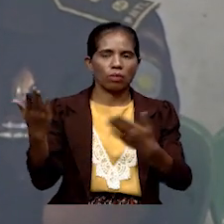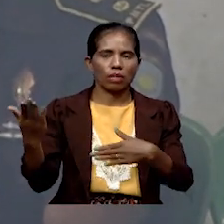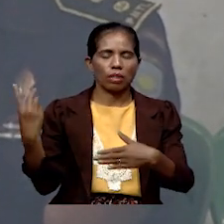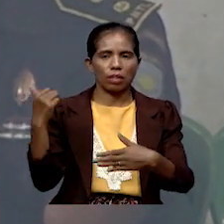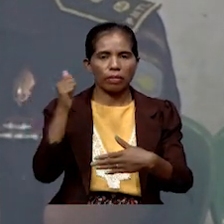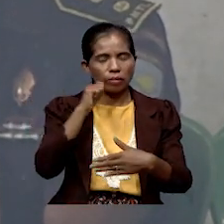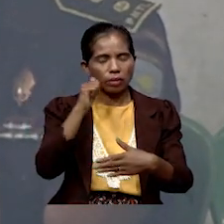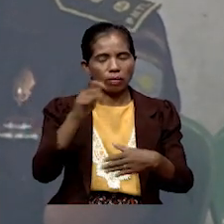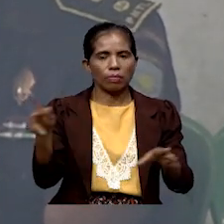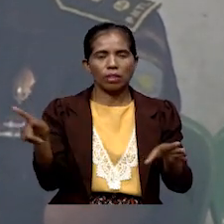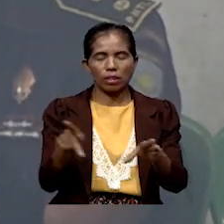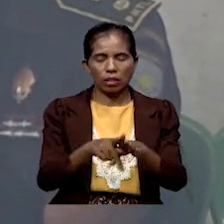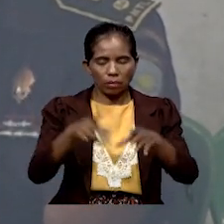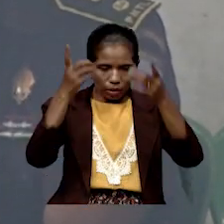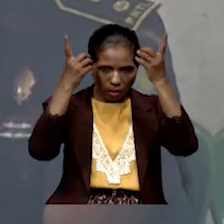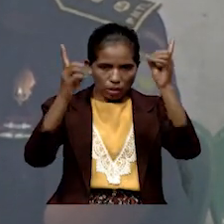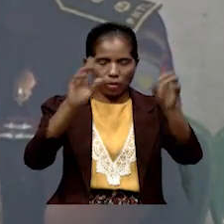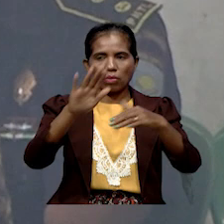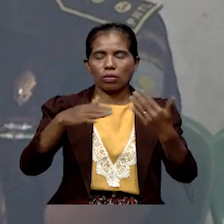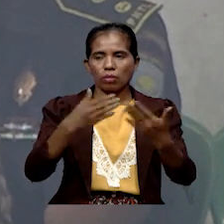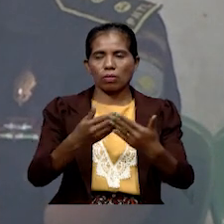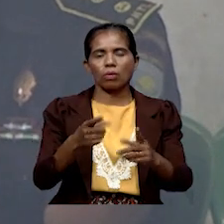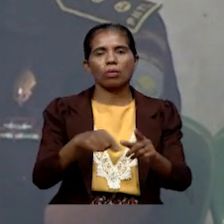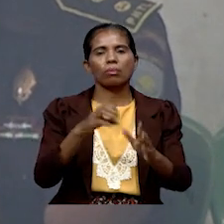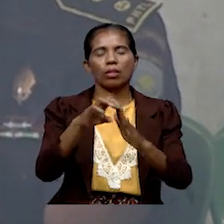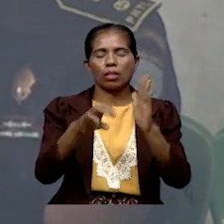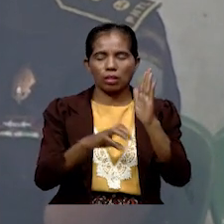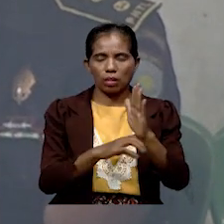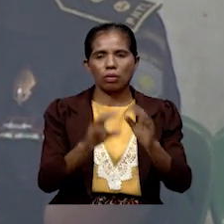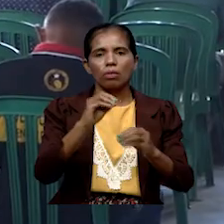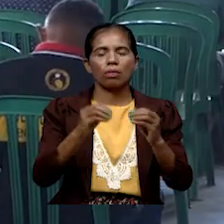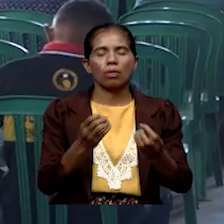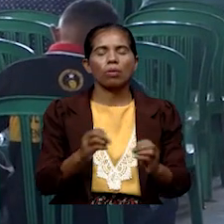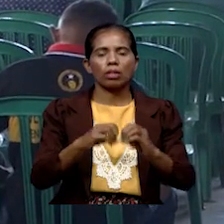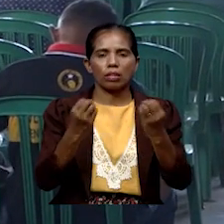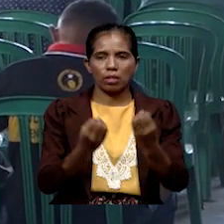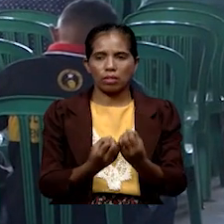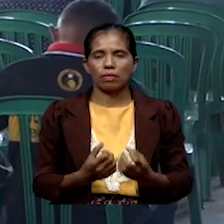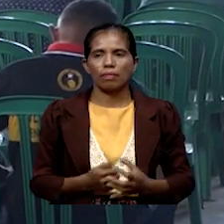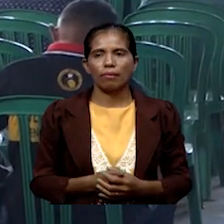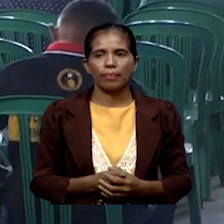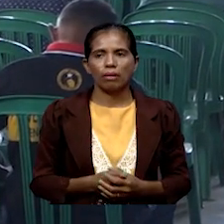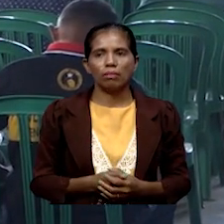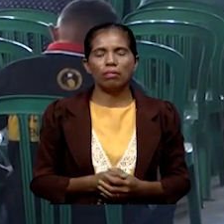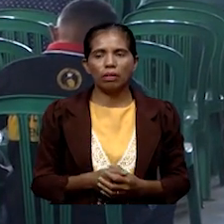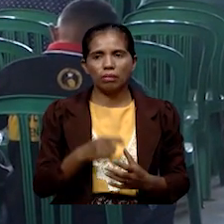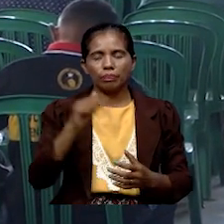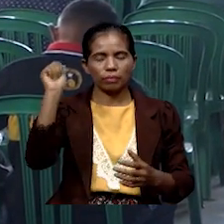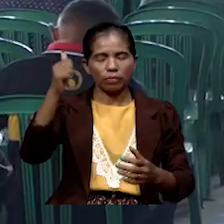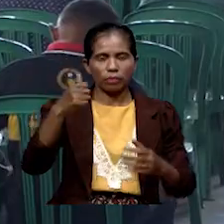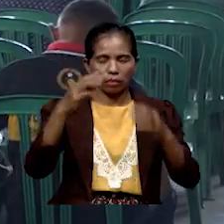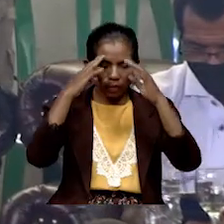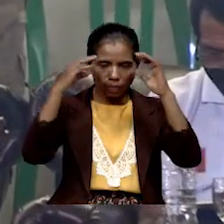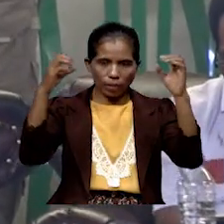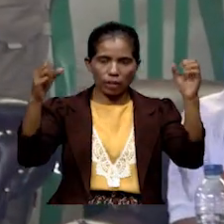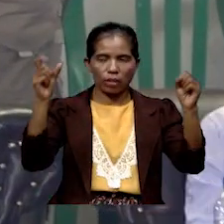belhalau participa e a decisão sera ototo. Para nova Estado, para nova ser nia organização nia. Diálogo aberto, candidato Francisco Guterres